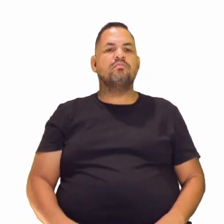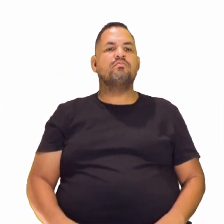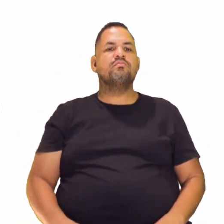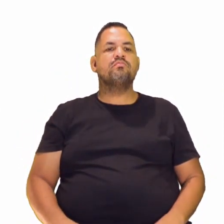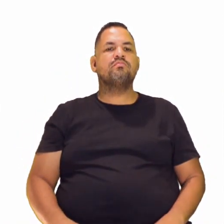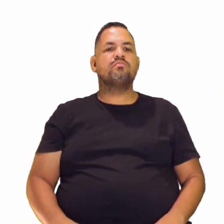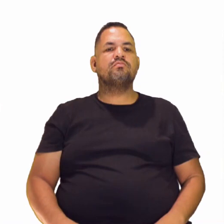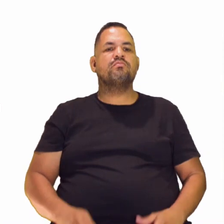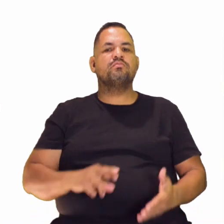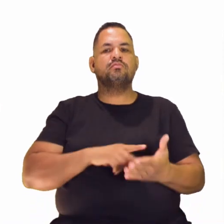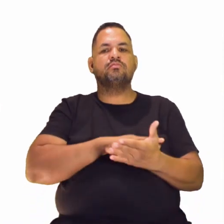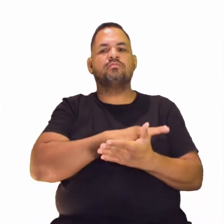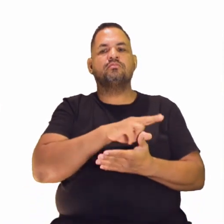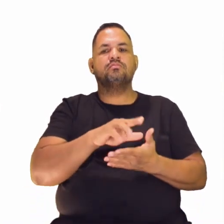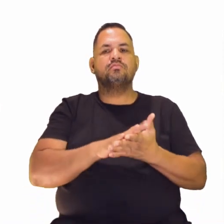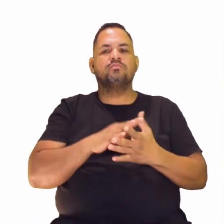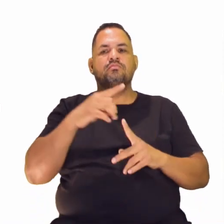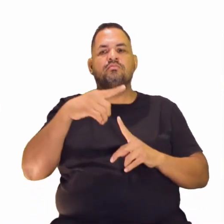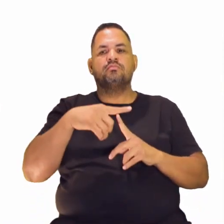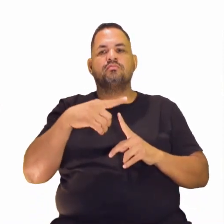aqui diversos tipos de